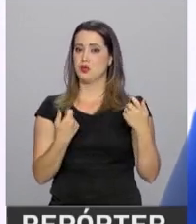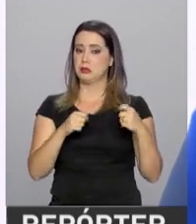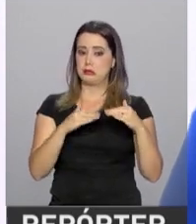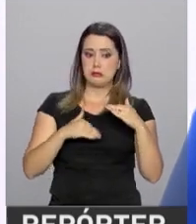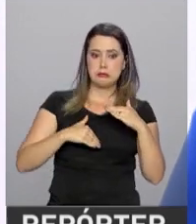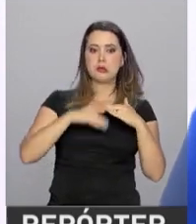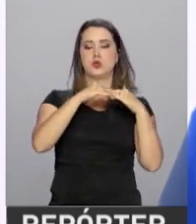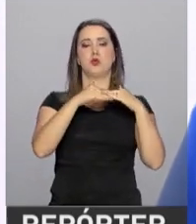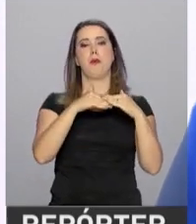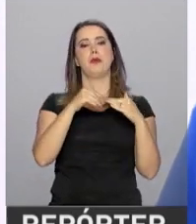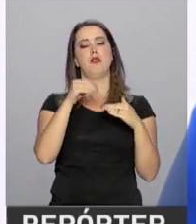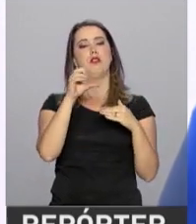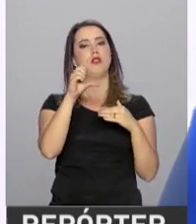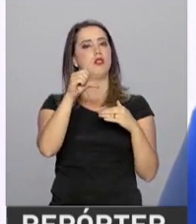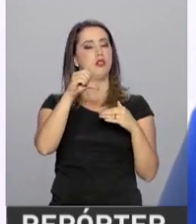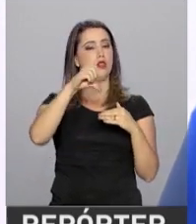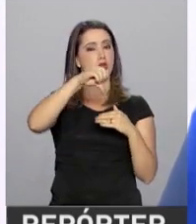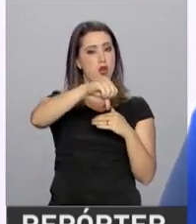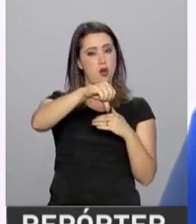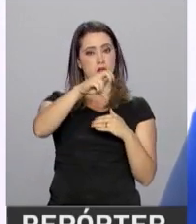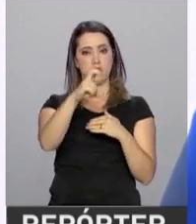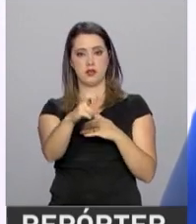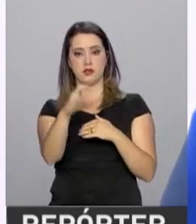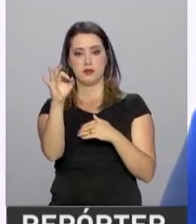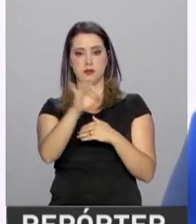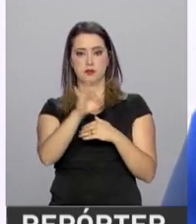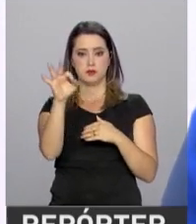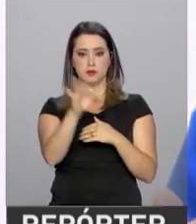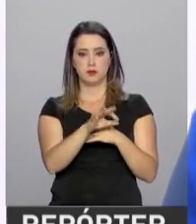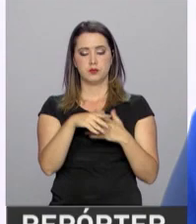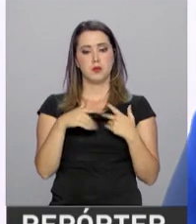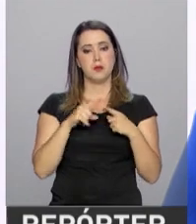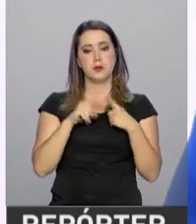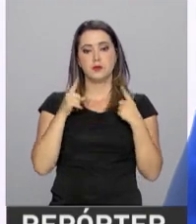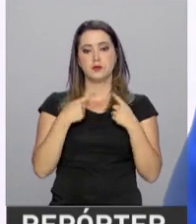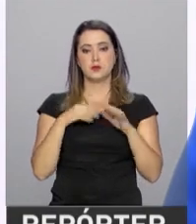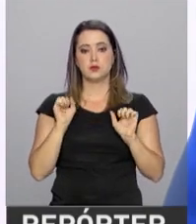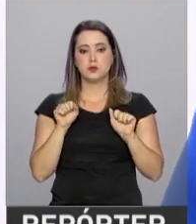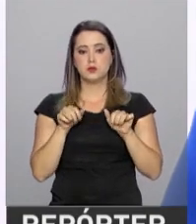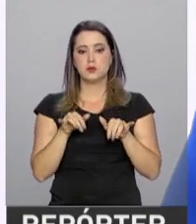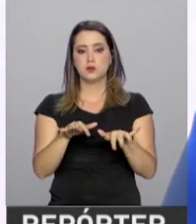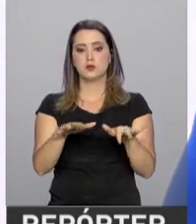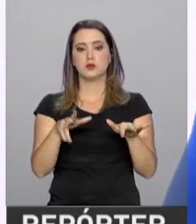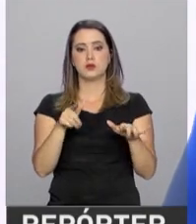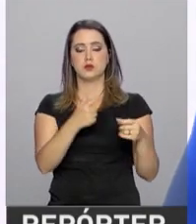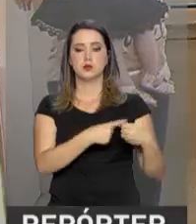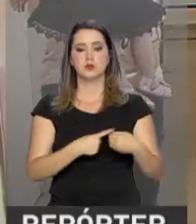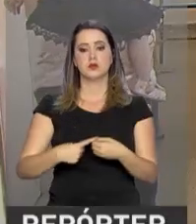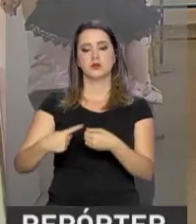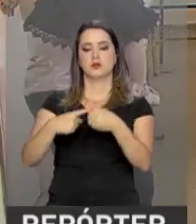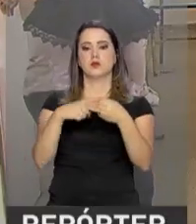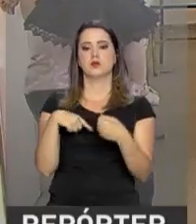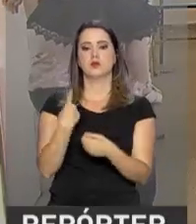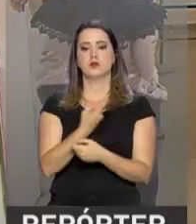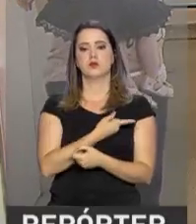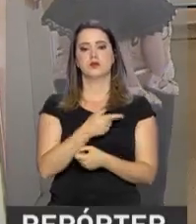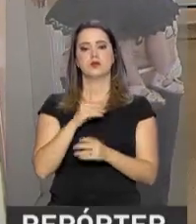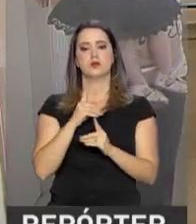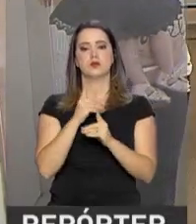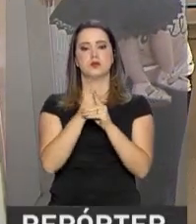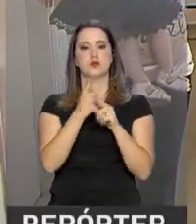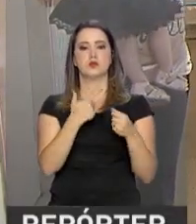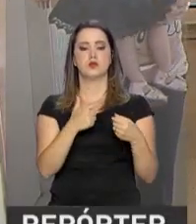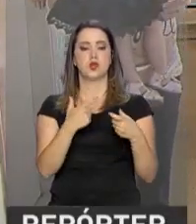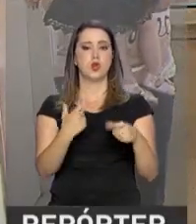95% é mais que nós estate ficarmos essa cobertura para os municípios nós encontramos